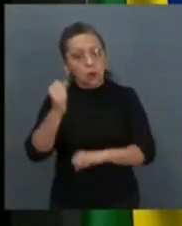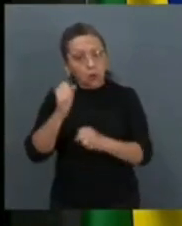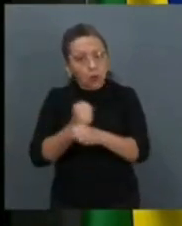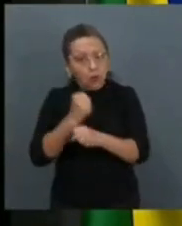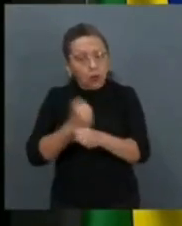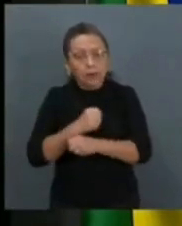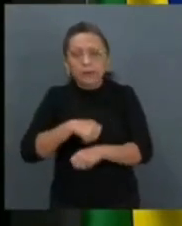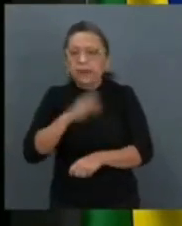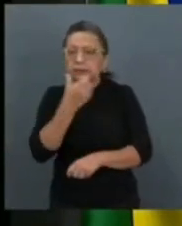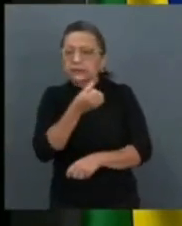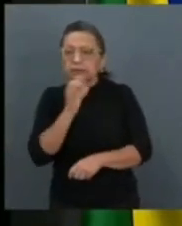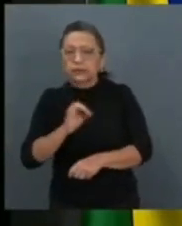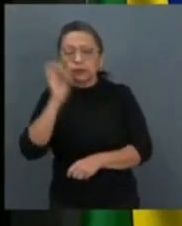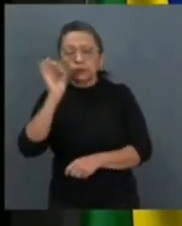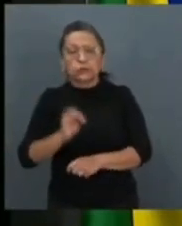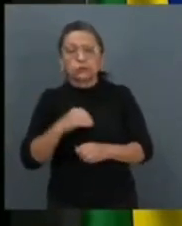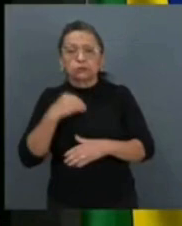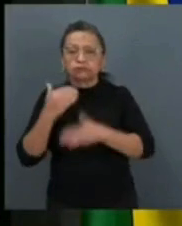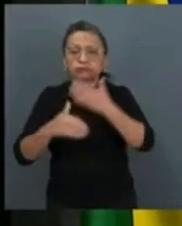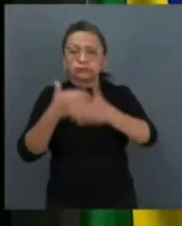de 60% de